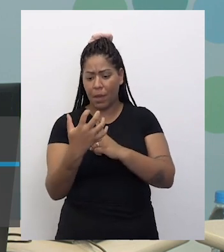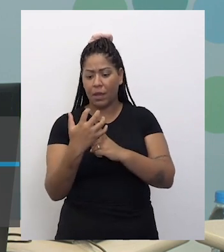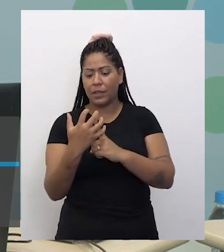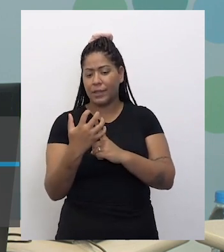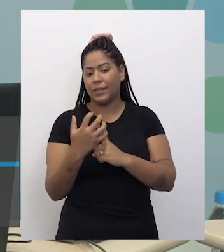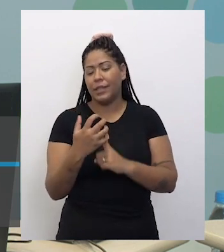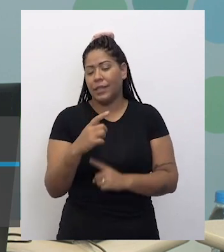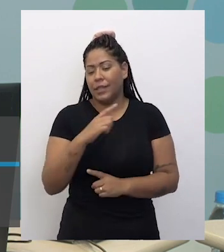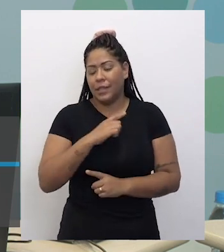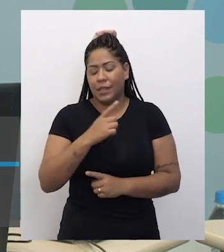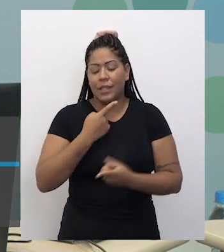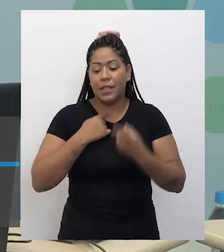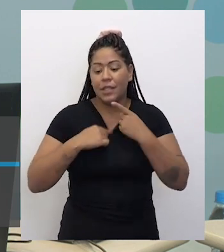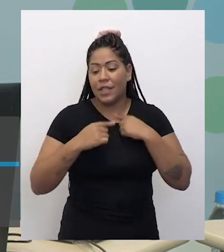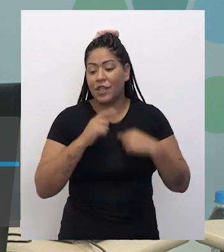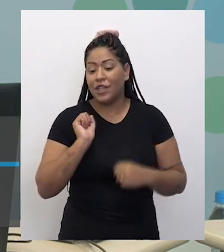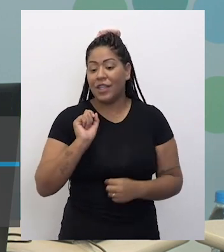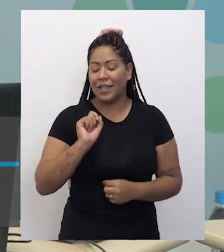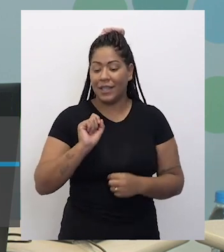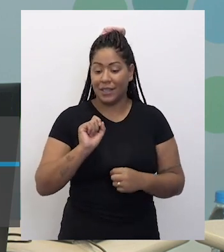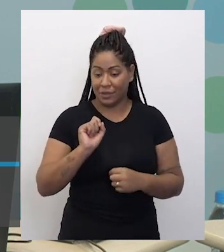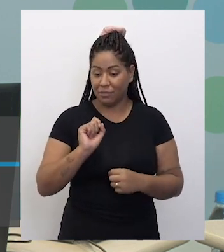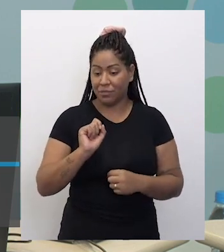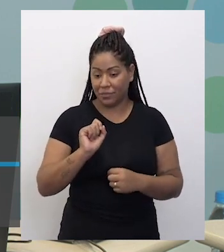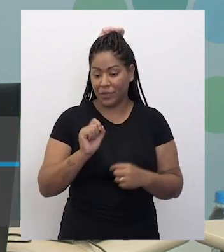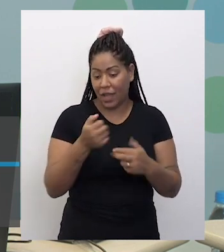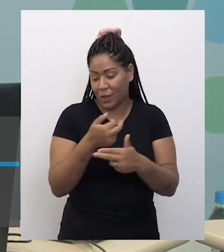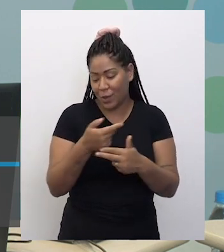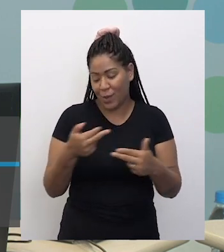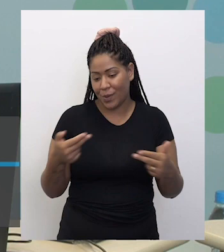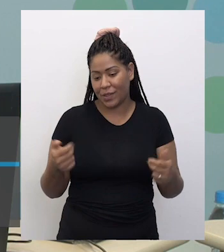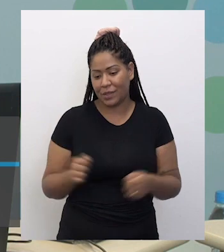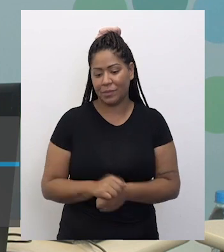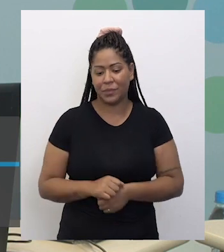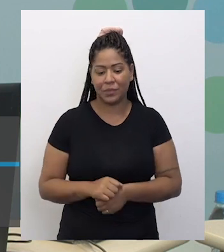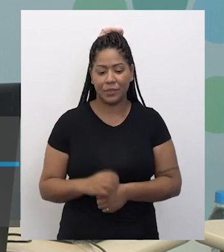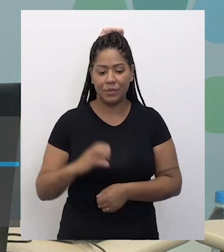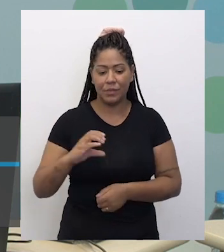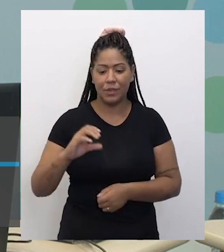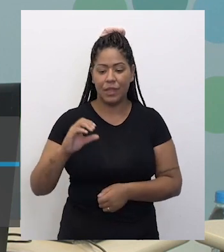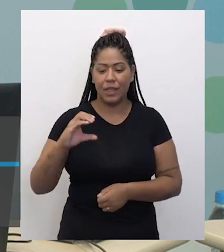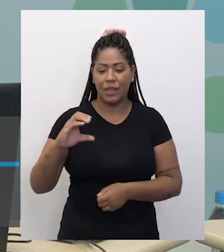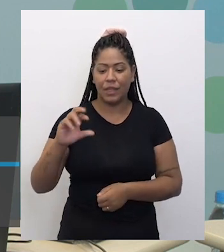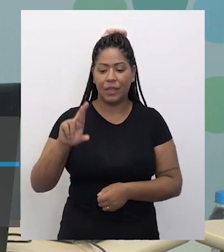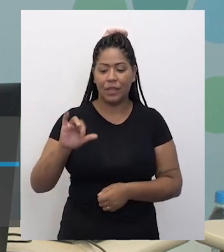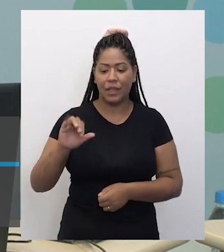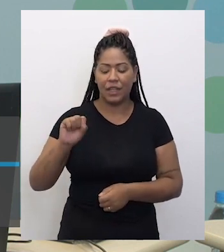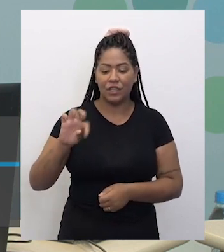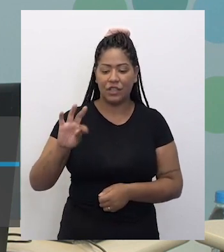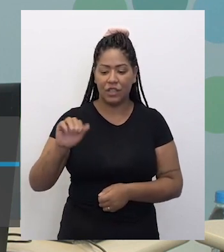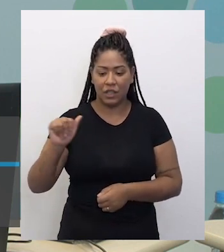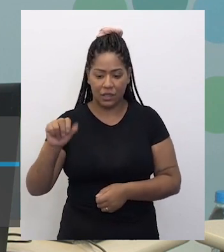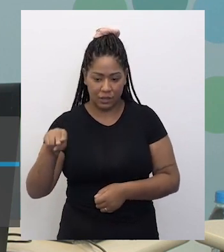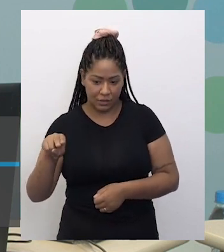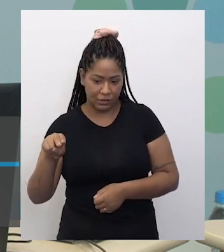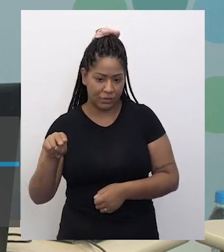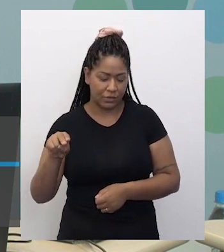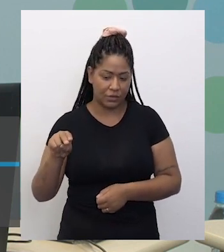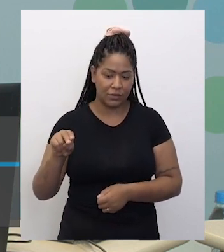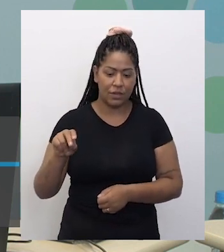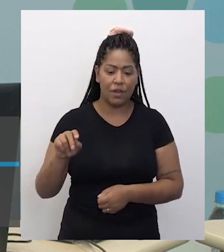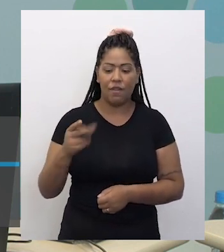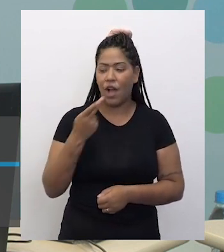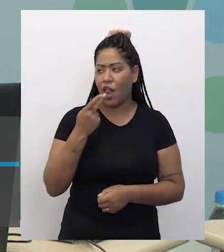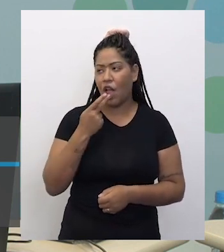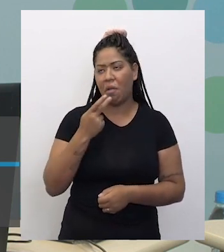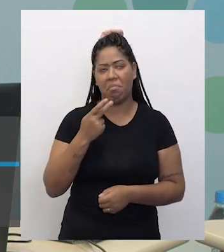produto. Mais um aluno aqui, o aluno Christian, dizendo não, né? Não justificou, mas dizendo que não é influenciado. Aí é essa questão